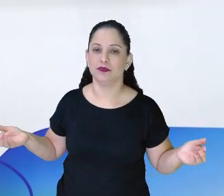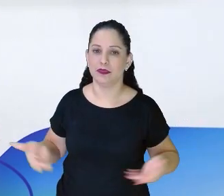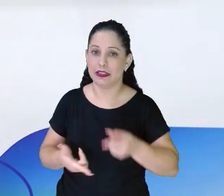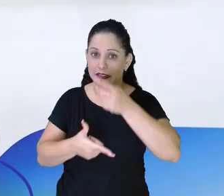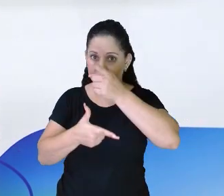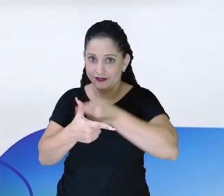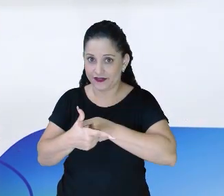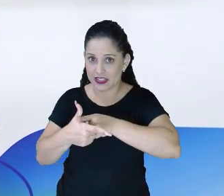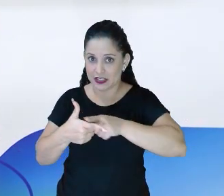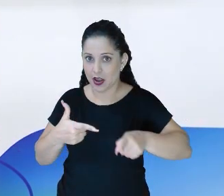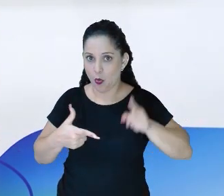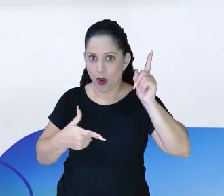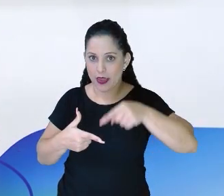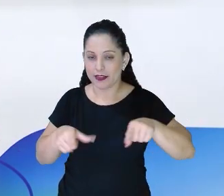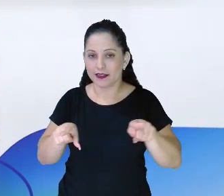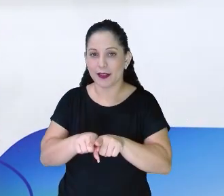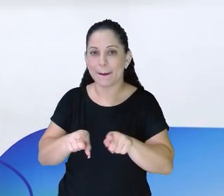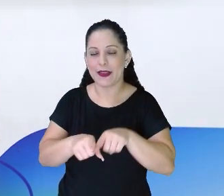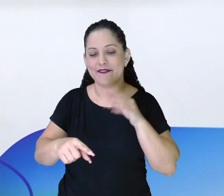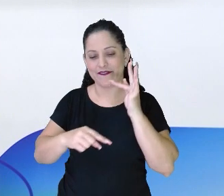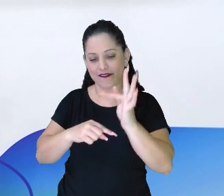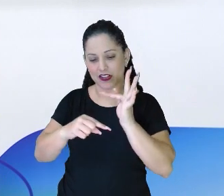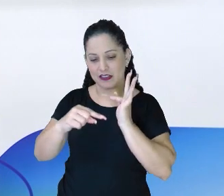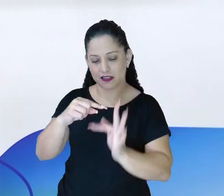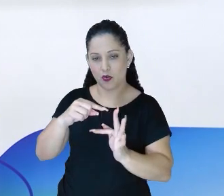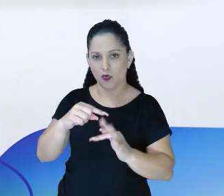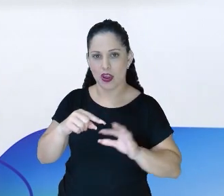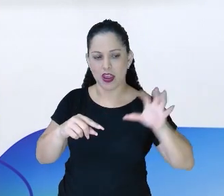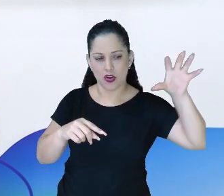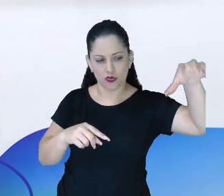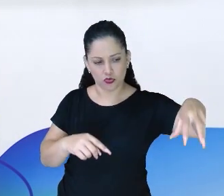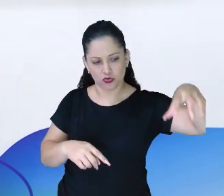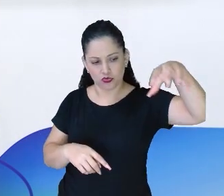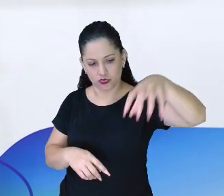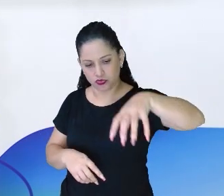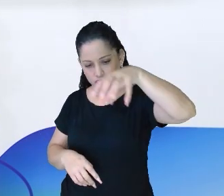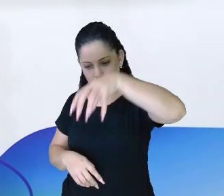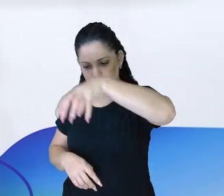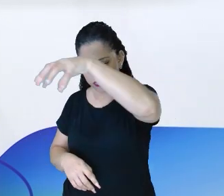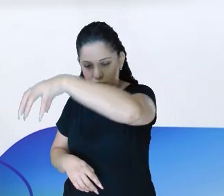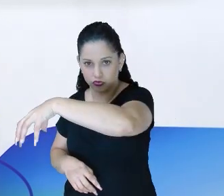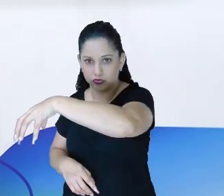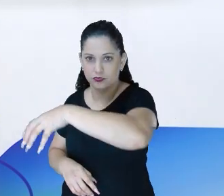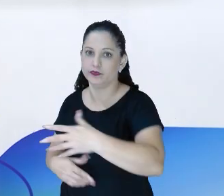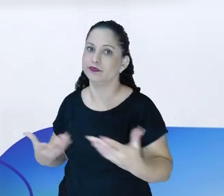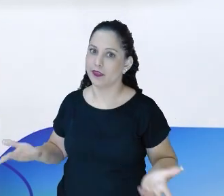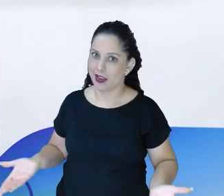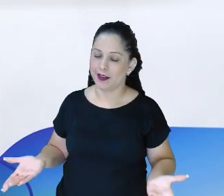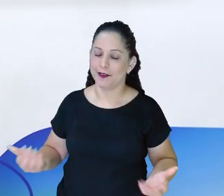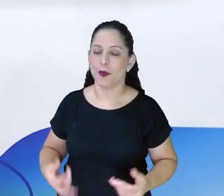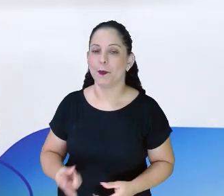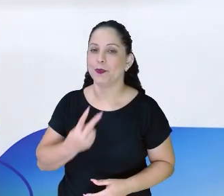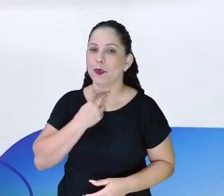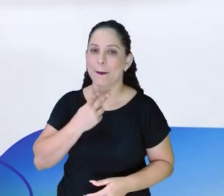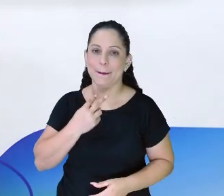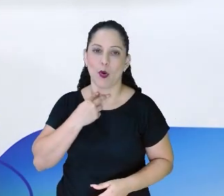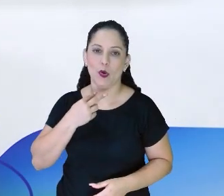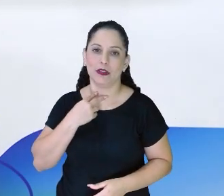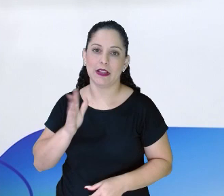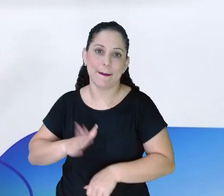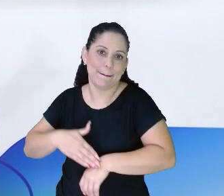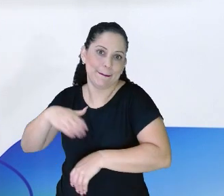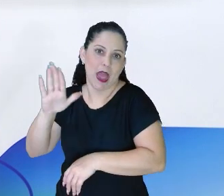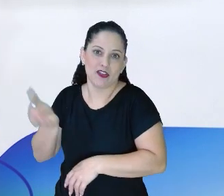é fracionar, repartir em partes iguais. Então, não pode ter maçãs